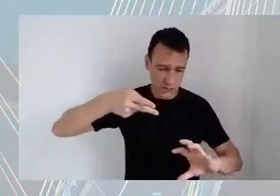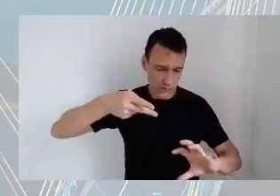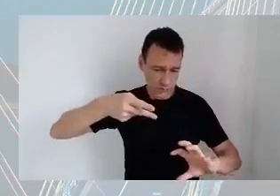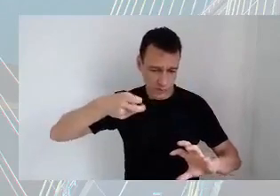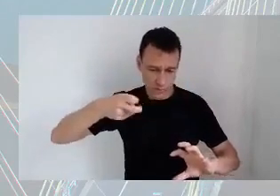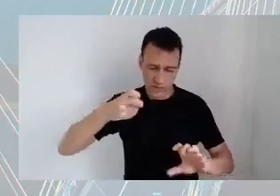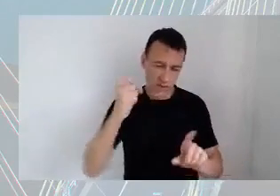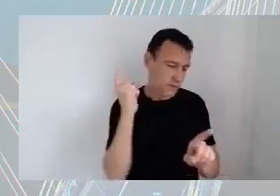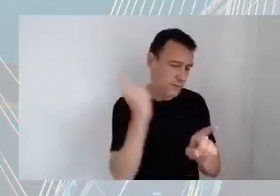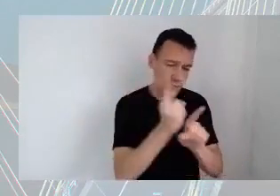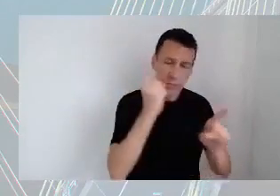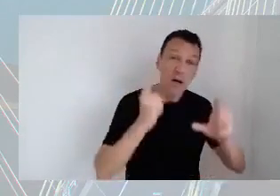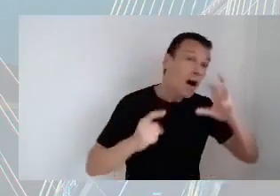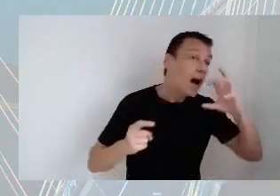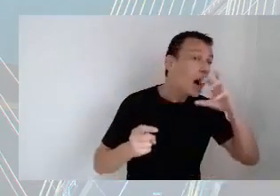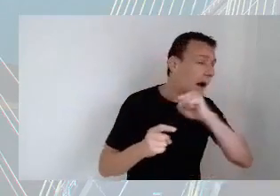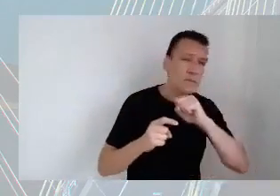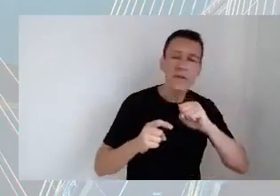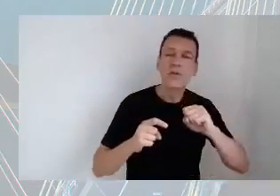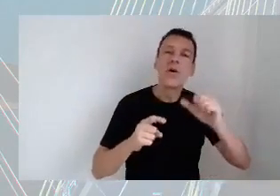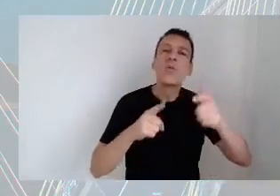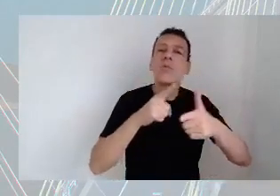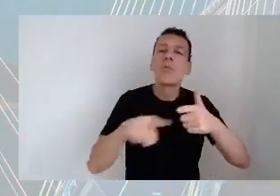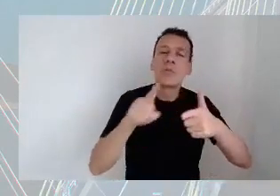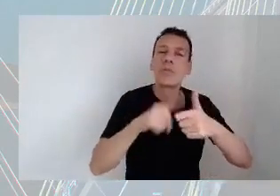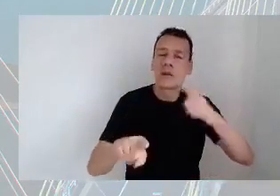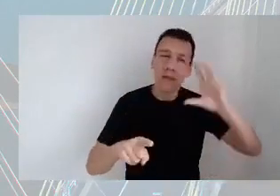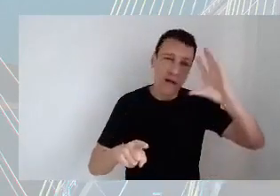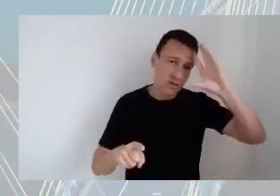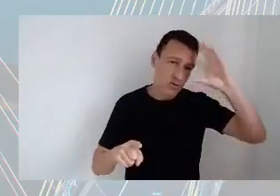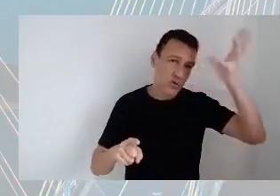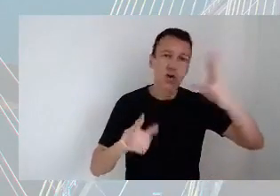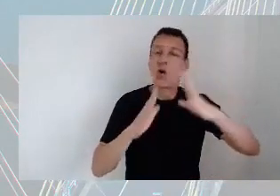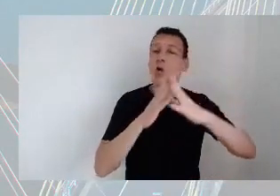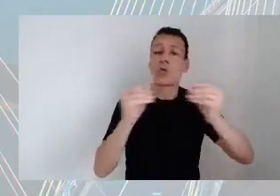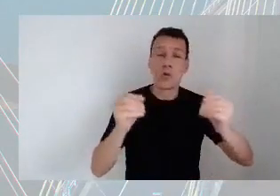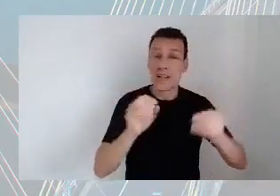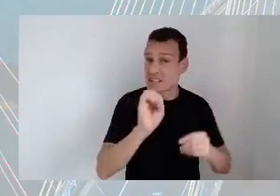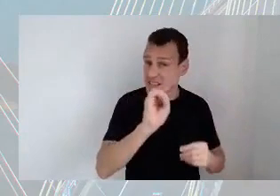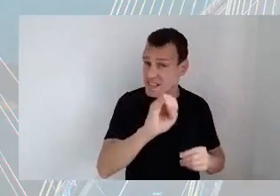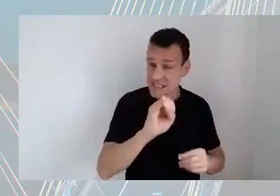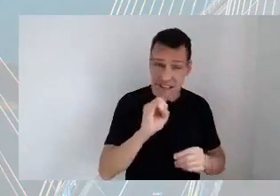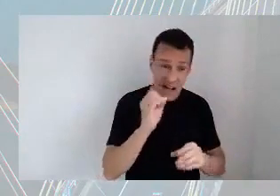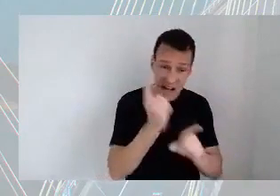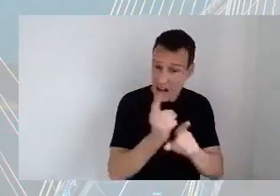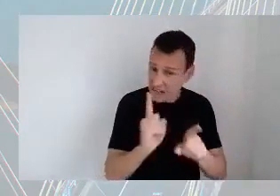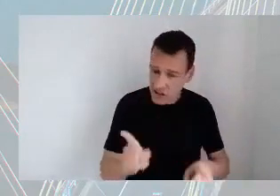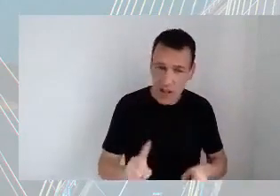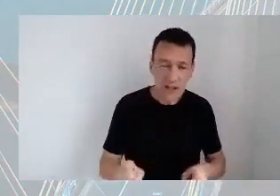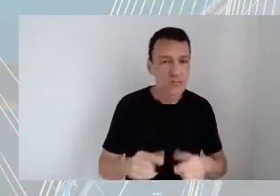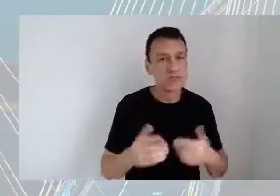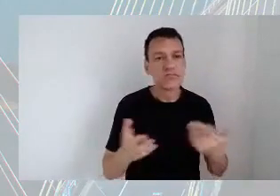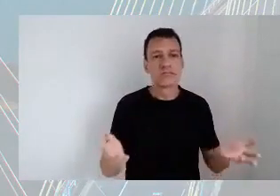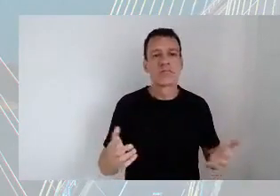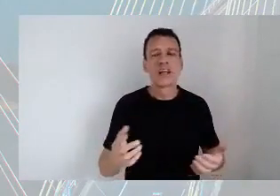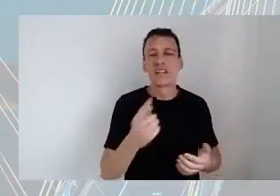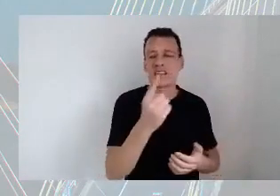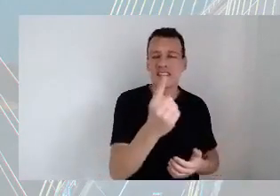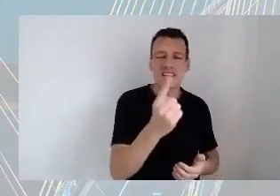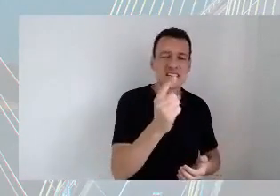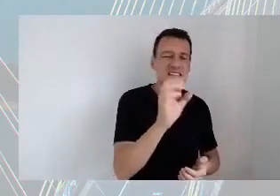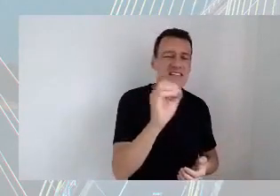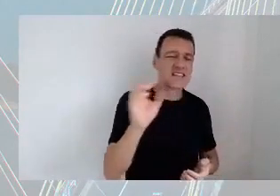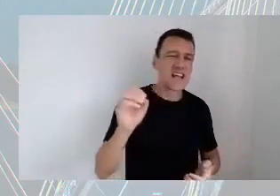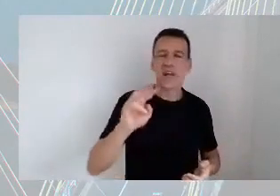estrutura, poderia gerar um prejuízo da ordem de centenas de milhares de reais. Né? Você pensa numa empresa de transporte de gás parar um duto